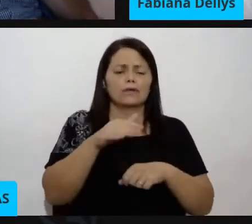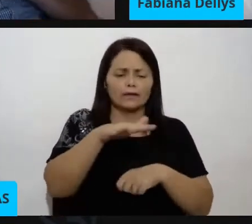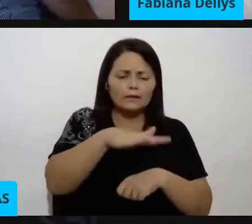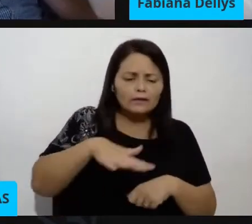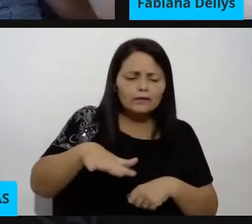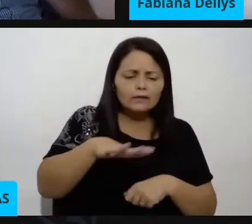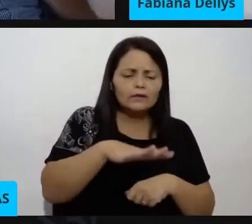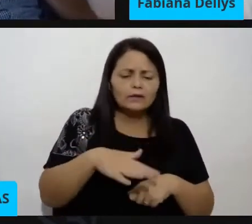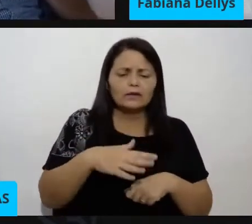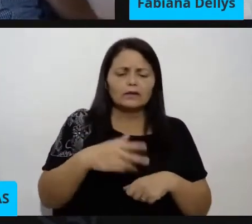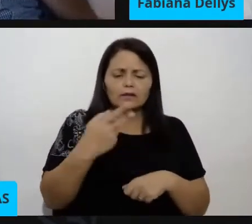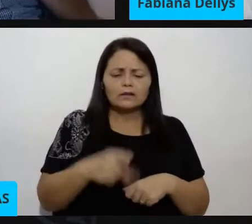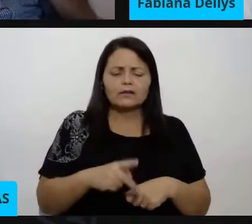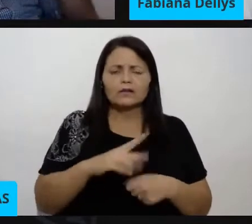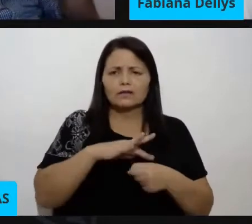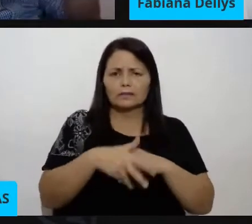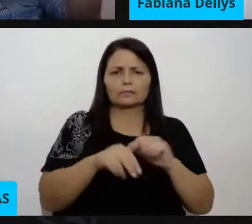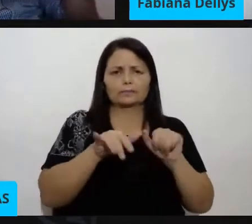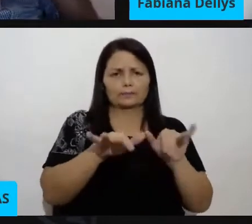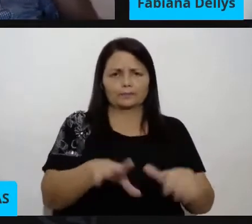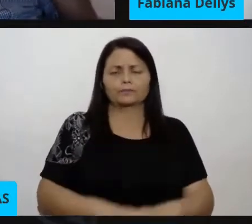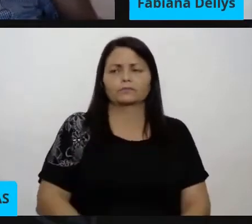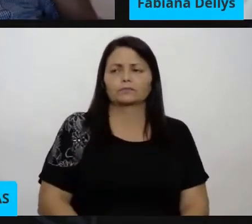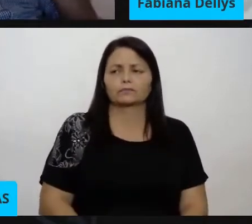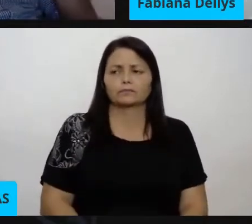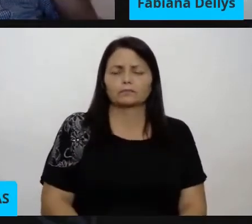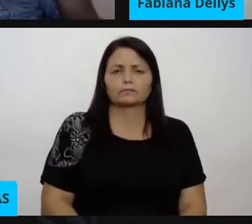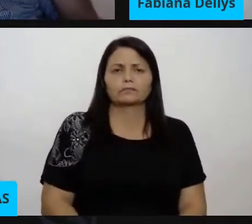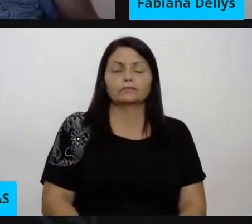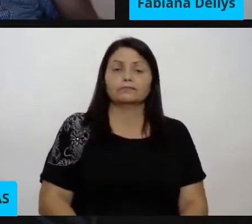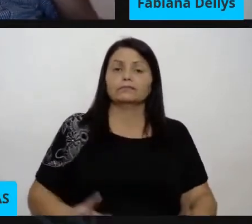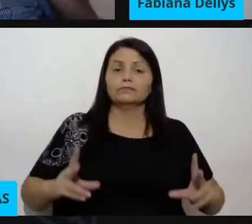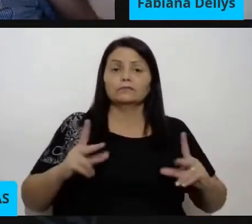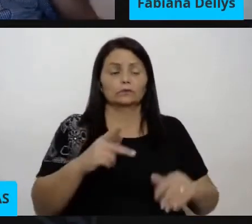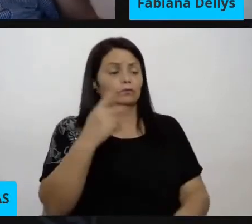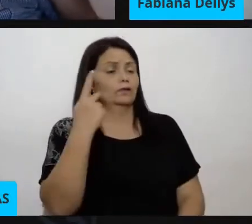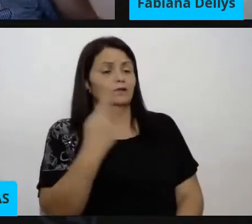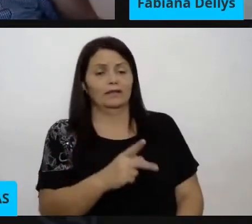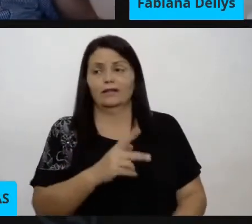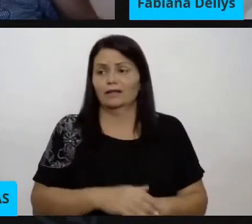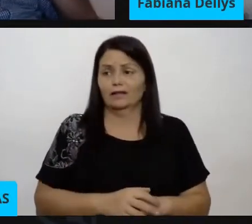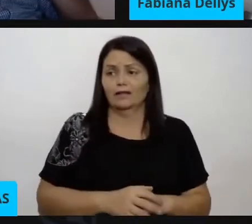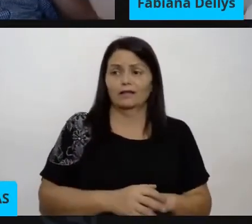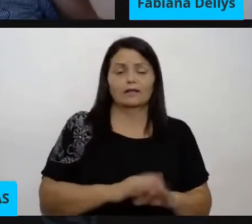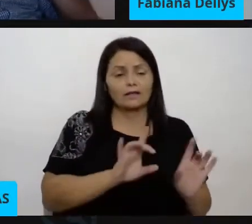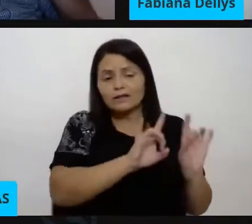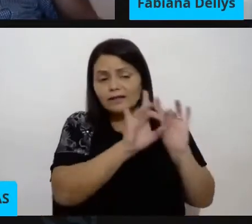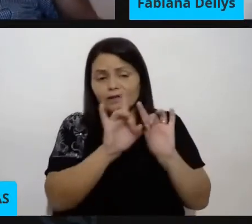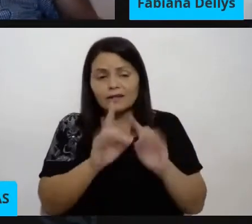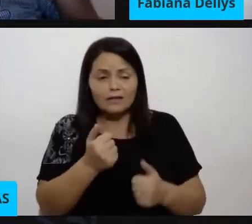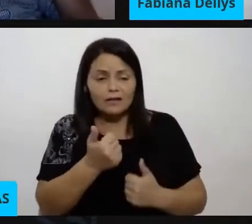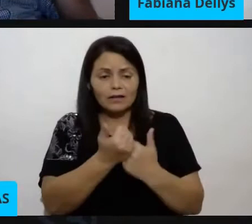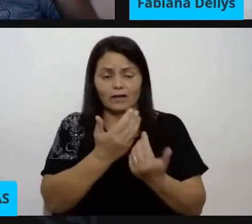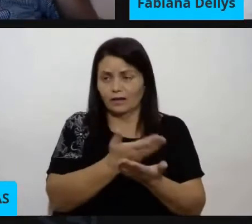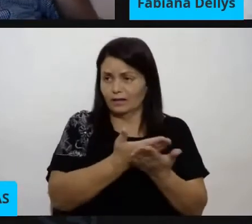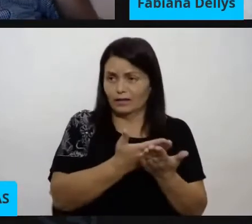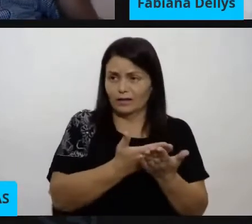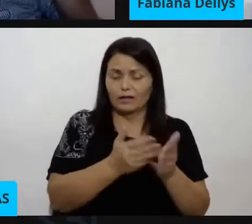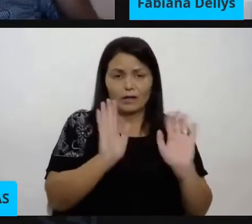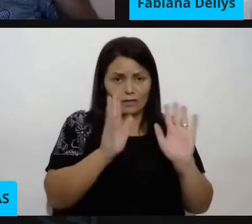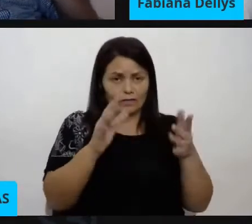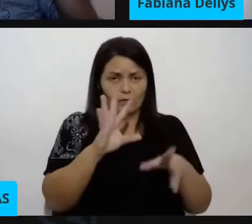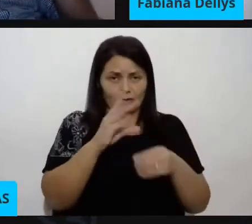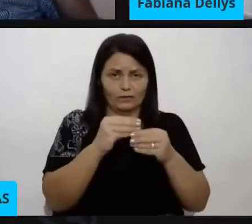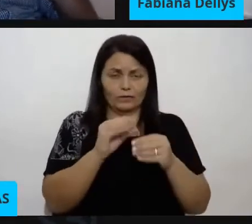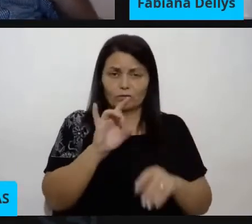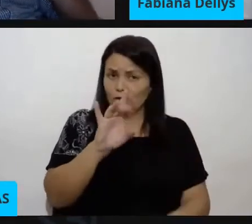pandemia. É tudo para ele. Você tem que criar rotina, minha cara. Aliás, eu vou te falar mais, não é só